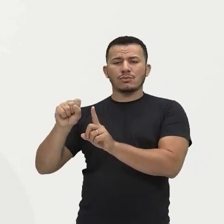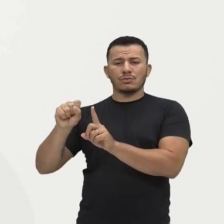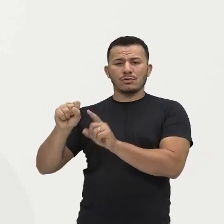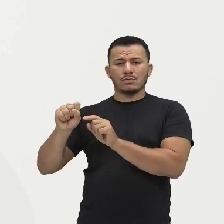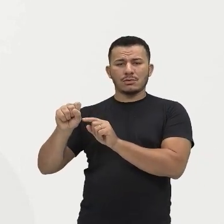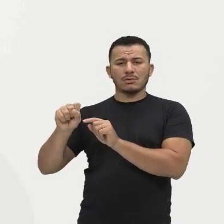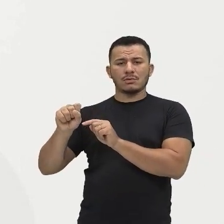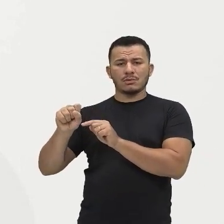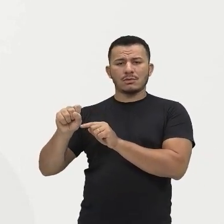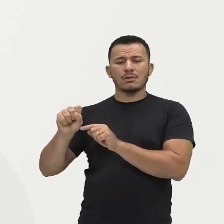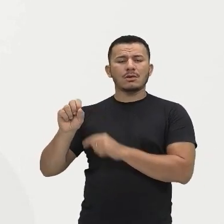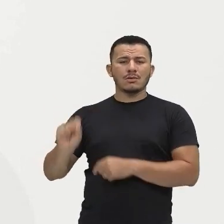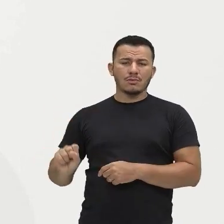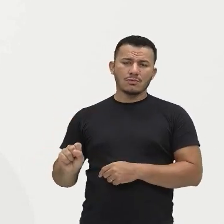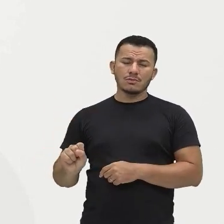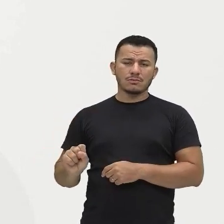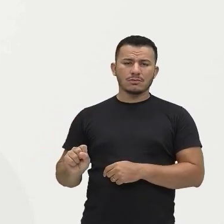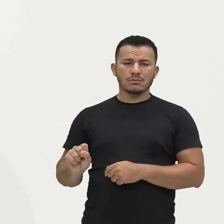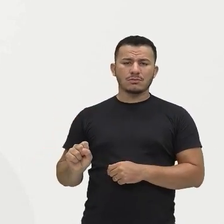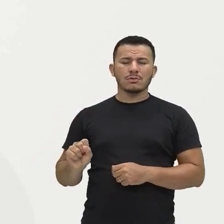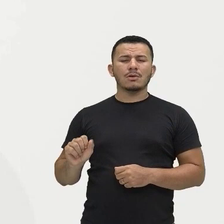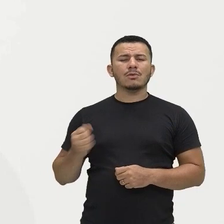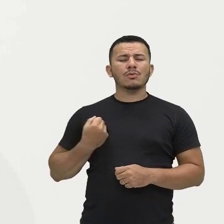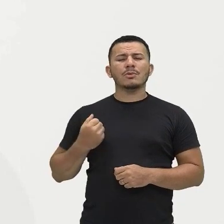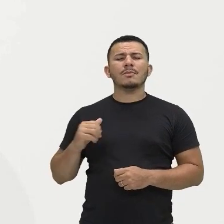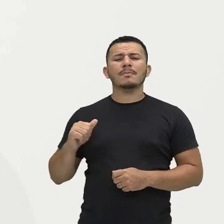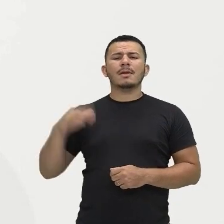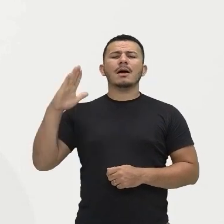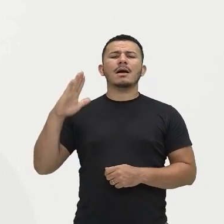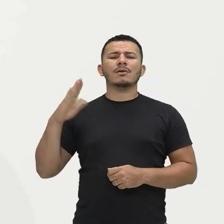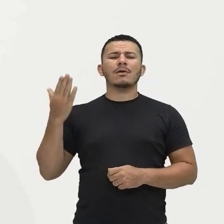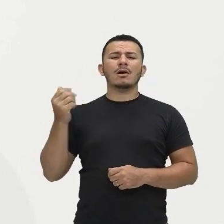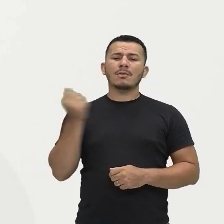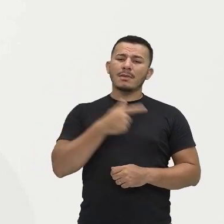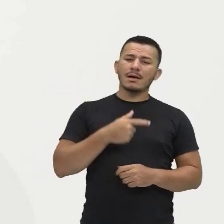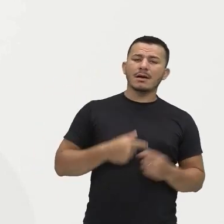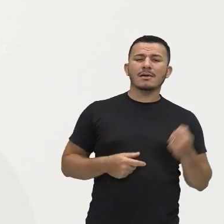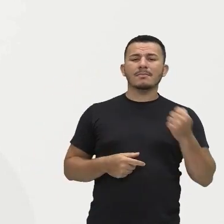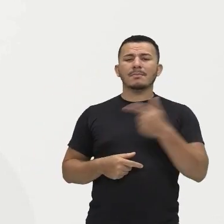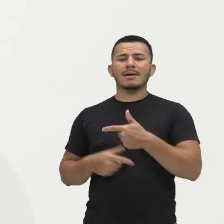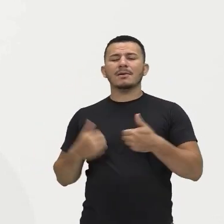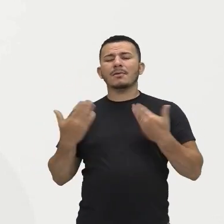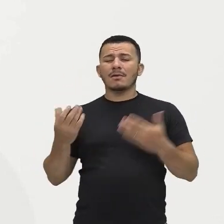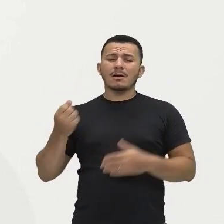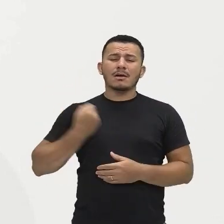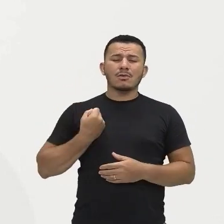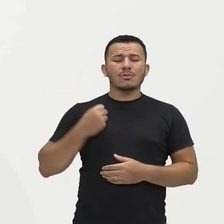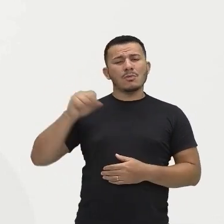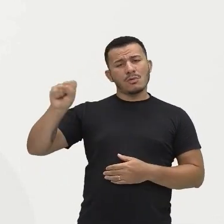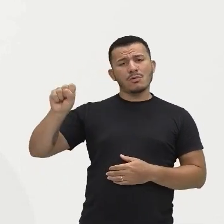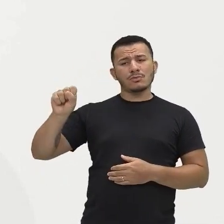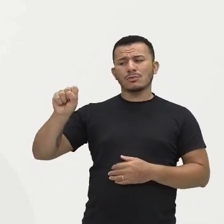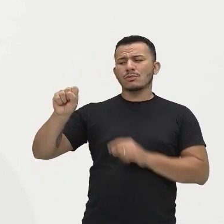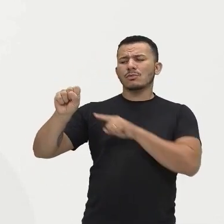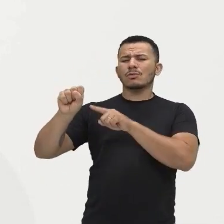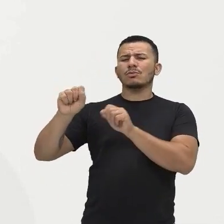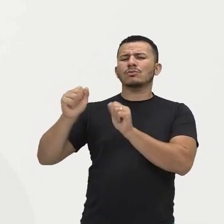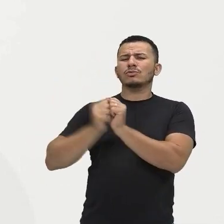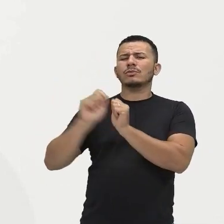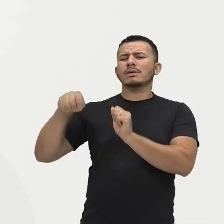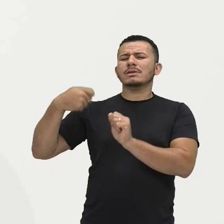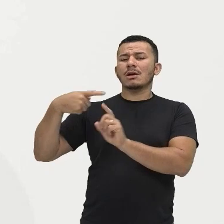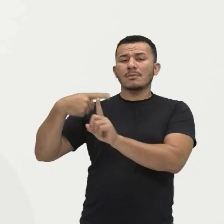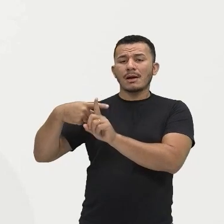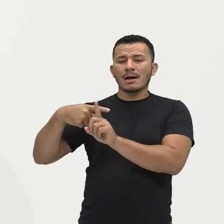8, né, é 8. Quem é o maior número? O maior número é o 8. Qual é o sinal do 8? Não é mais?